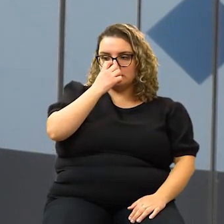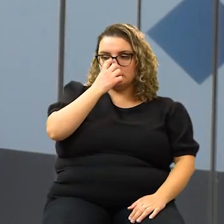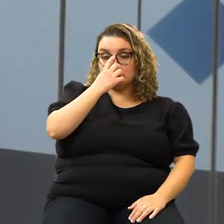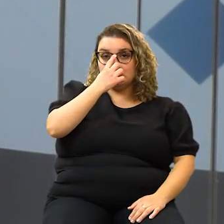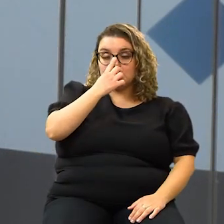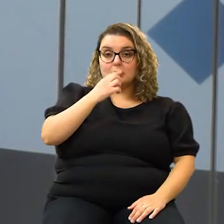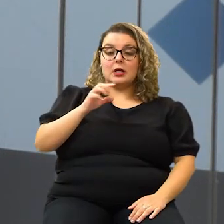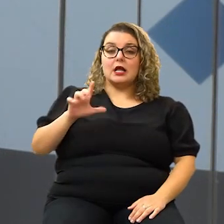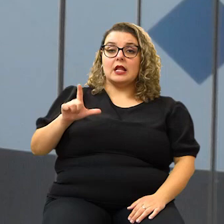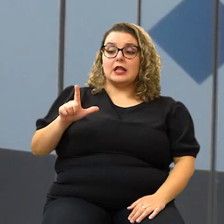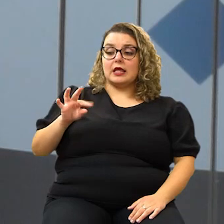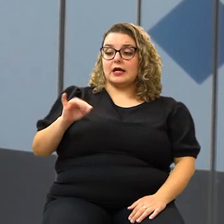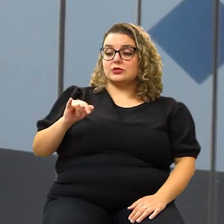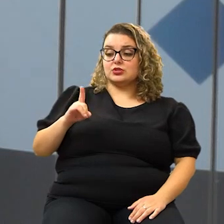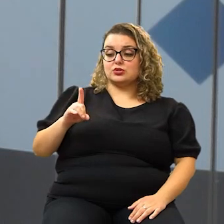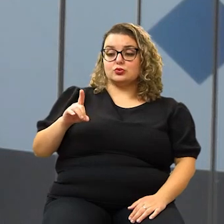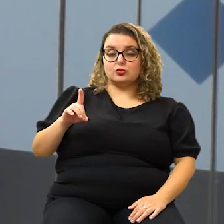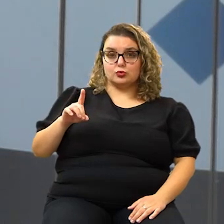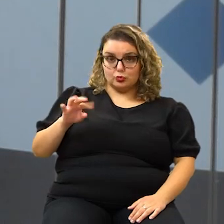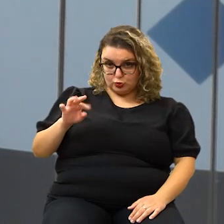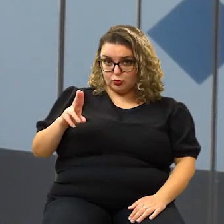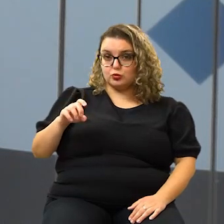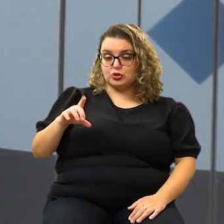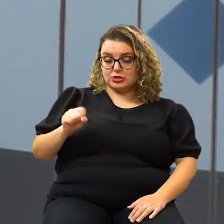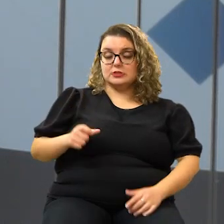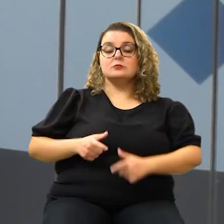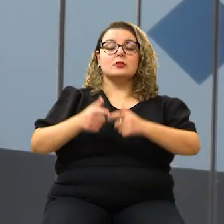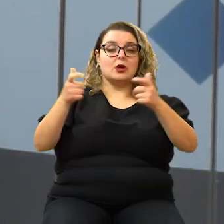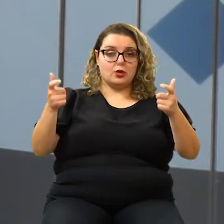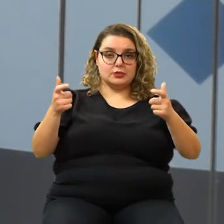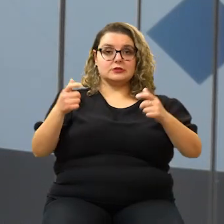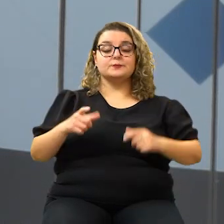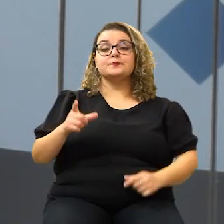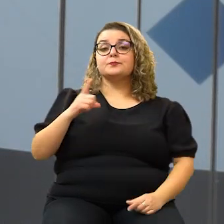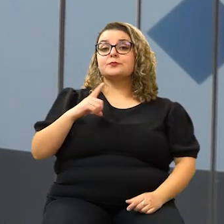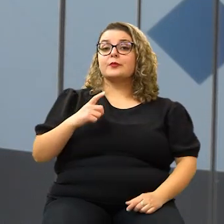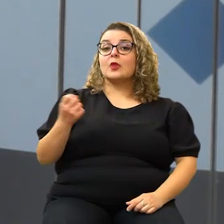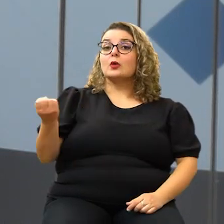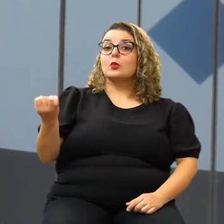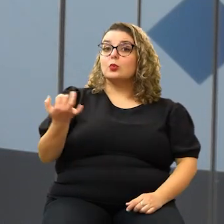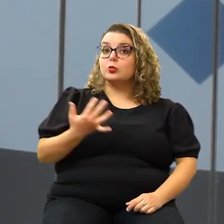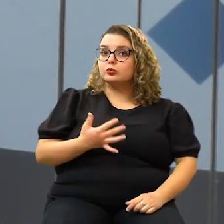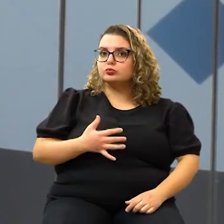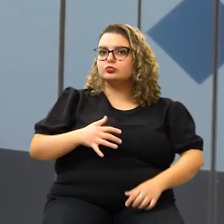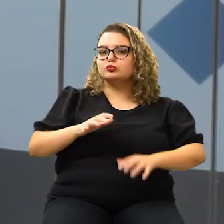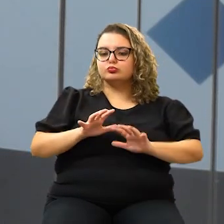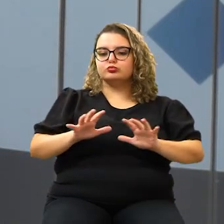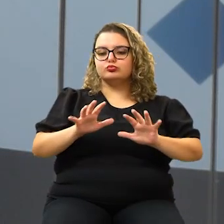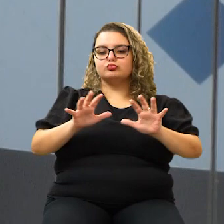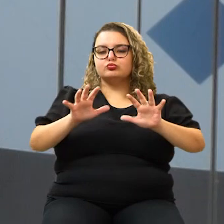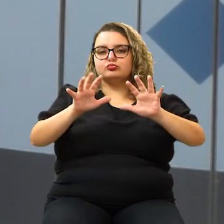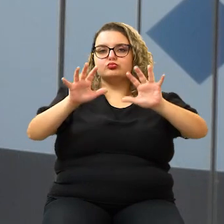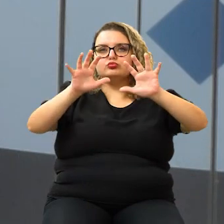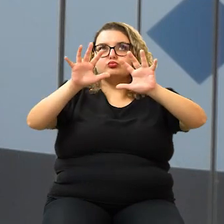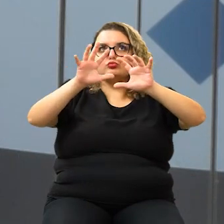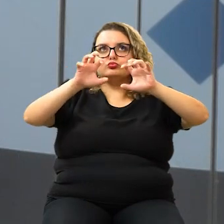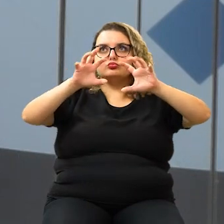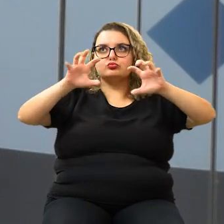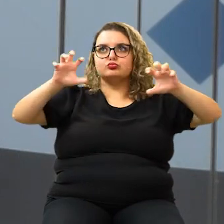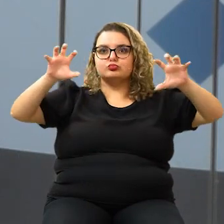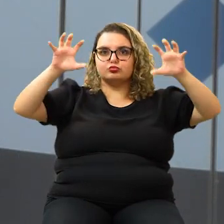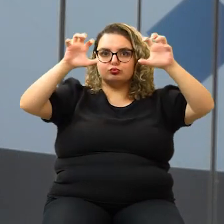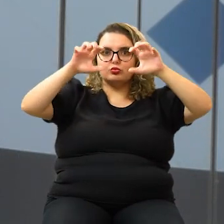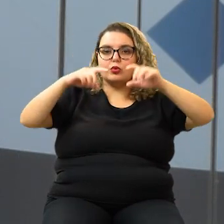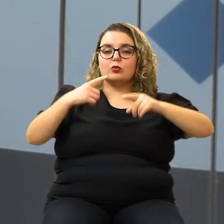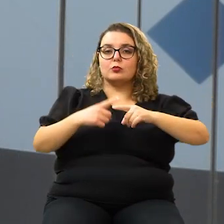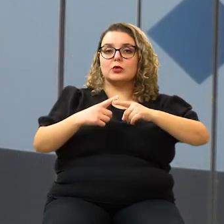maiores, né? E foi isso que fez com que a gente tivesse uma grande quantidade de vapor de água na atmosfera, porque esse jato